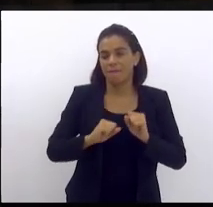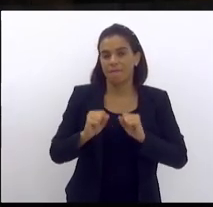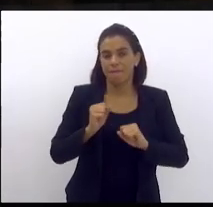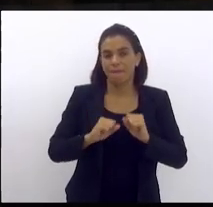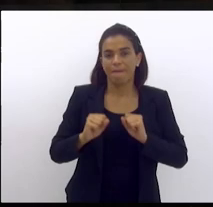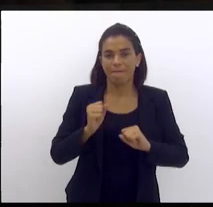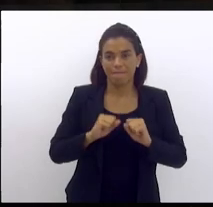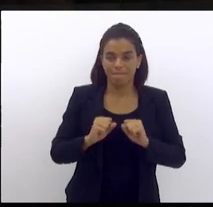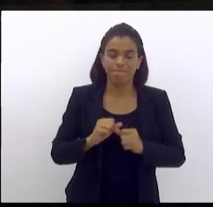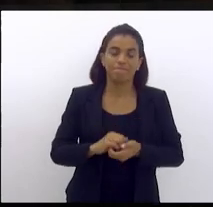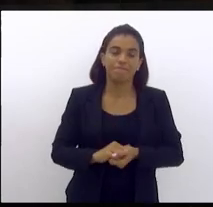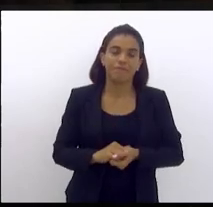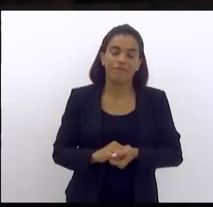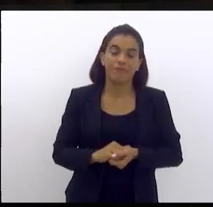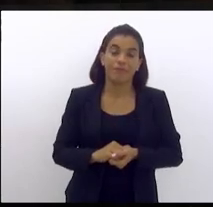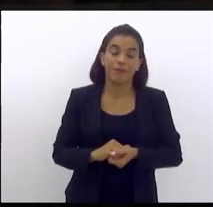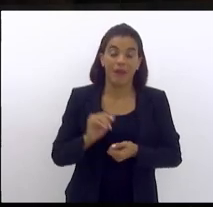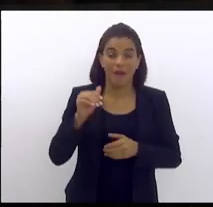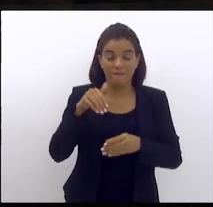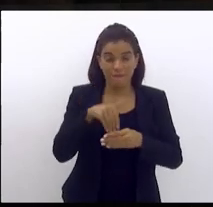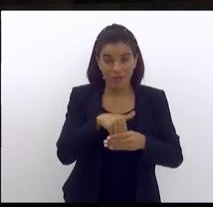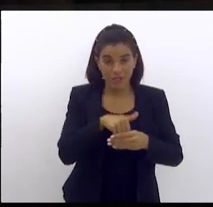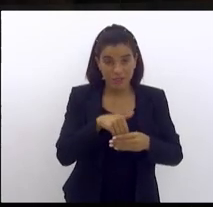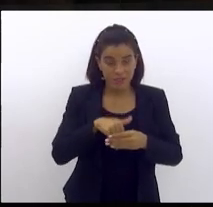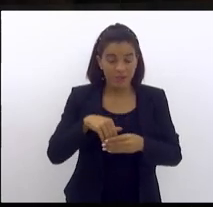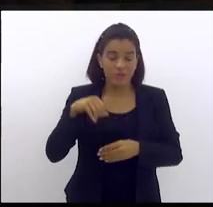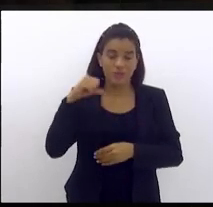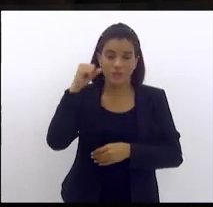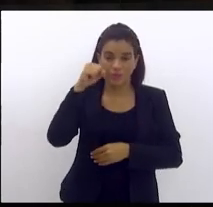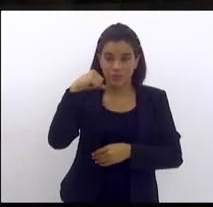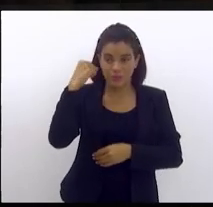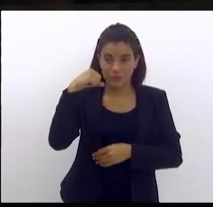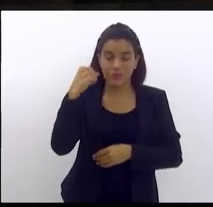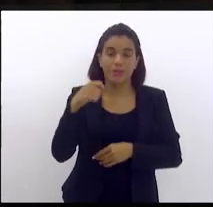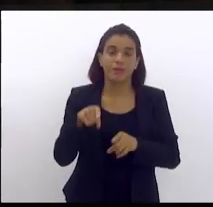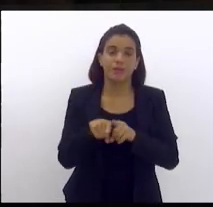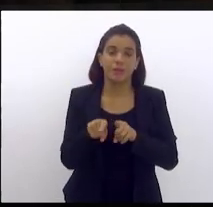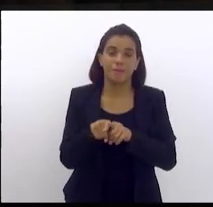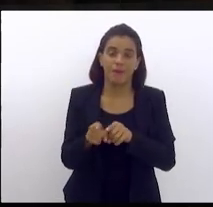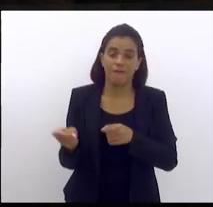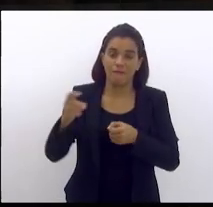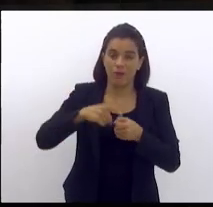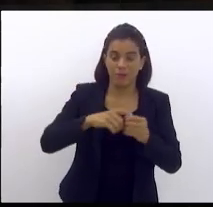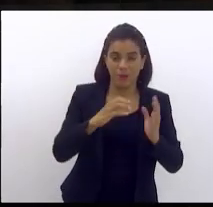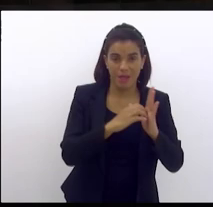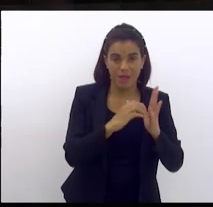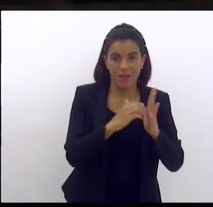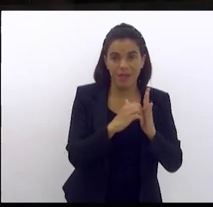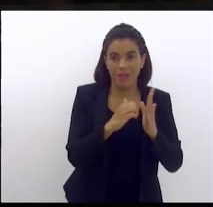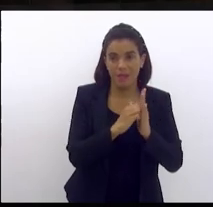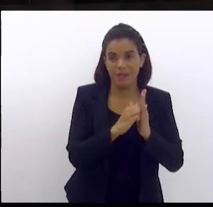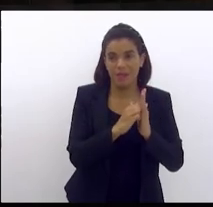aprovação no senado o retorno pra Câmara Porque